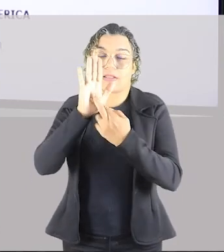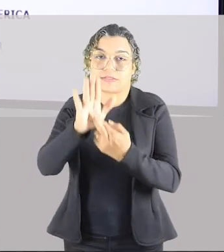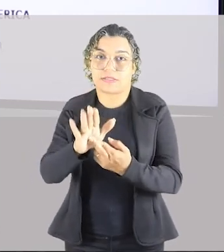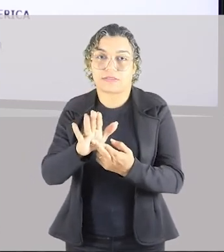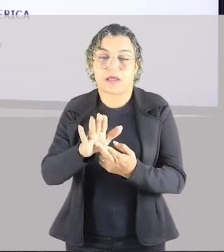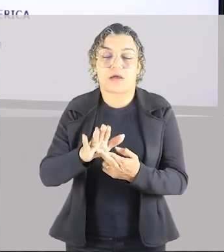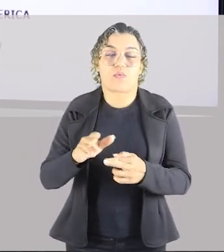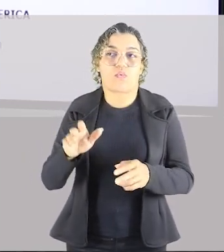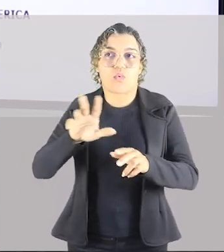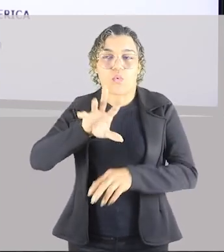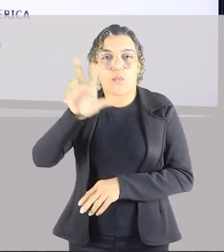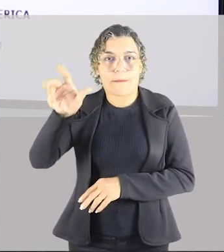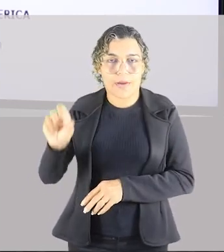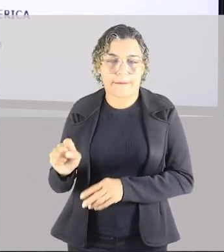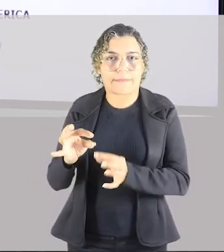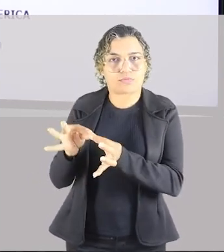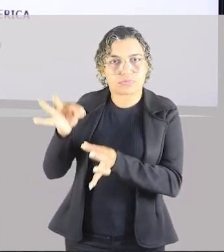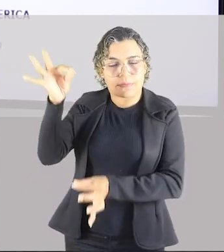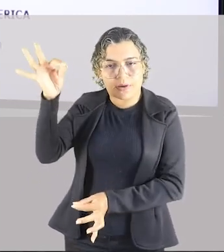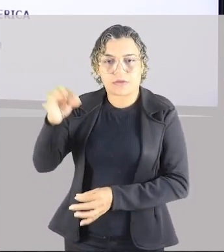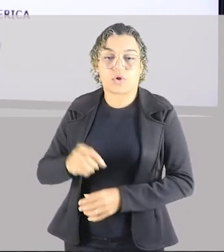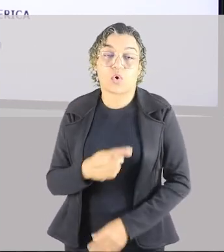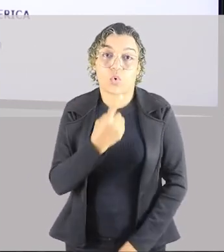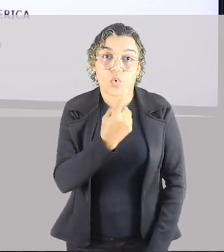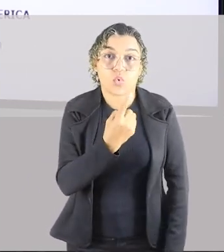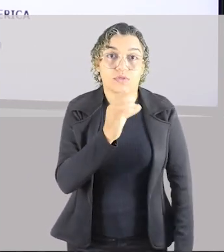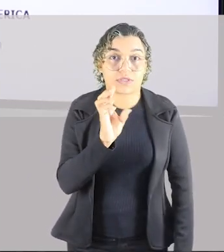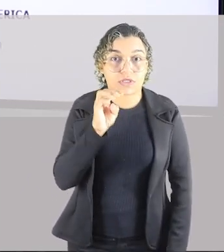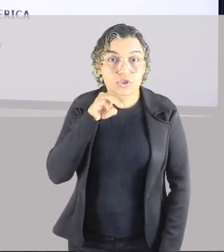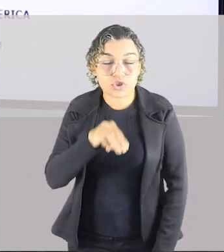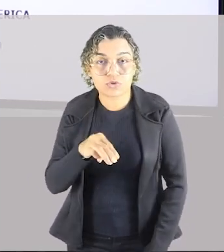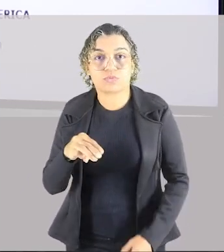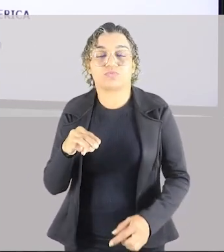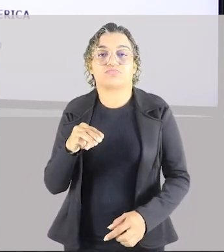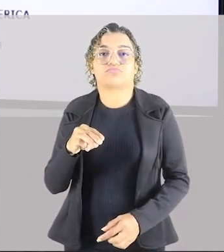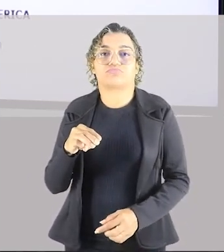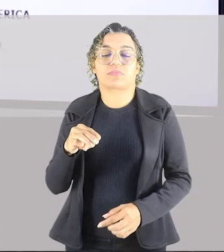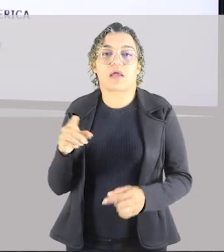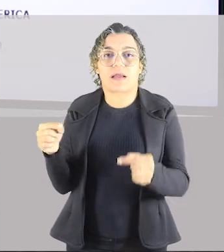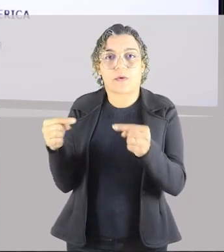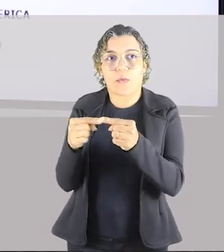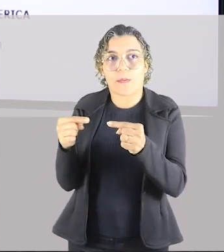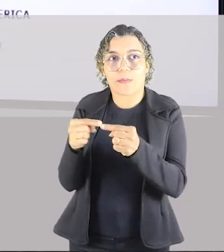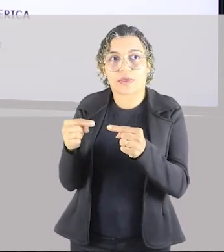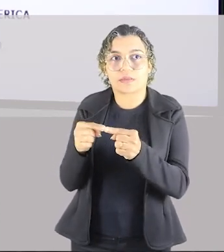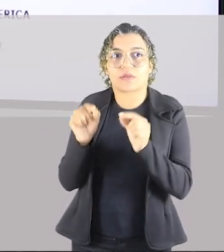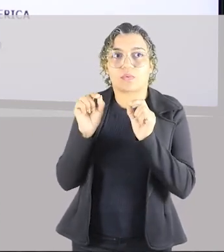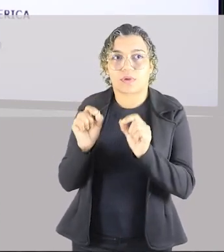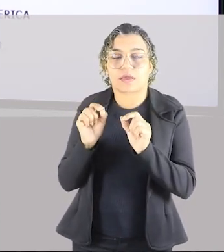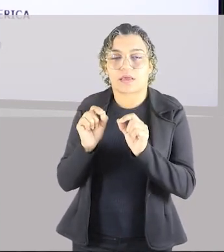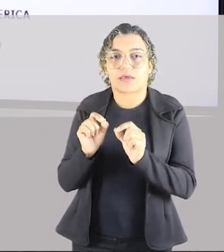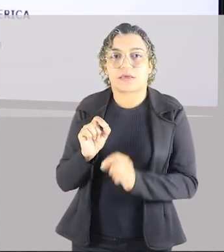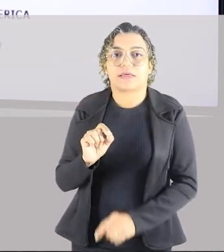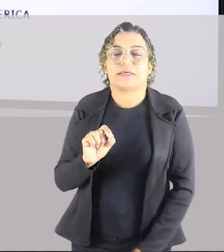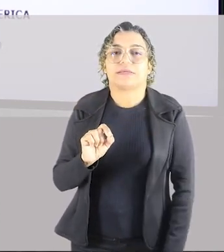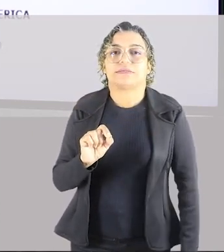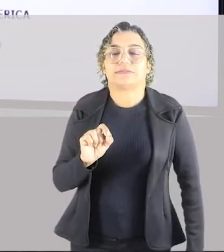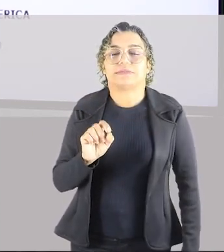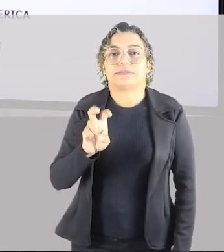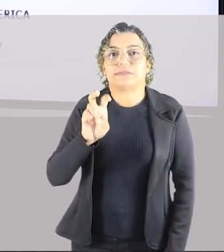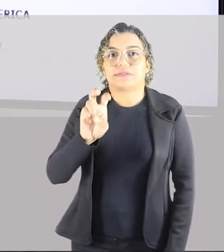tá certo? 1 centímetro no mapa equivale a 5 milhões